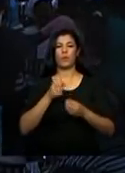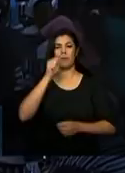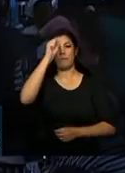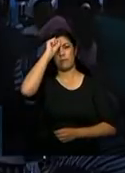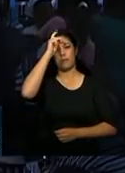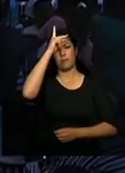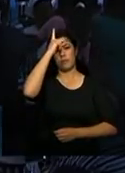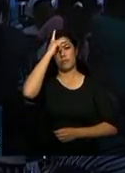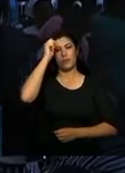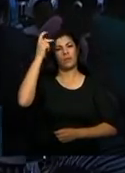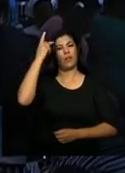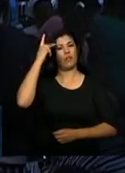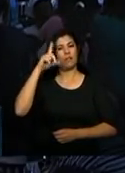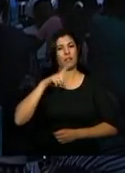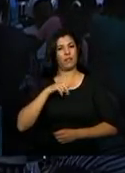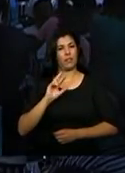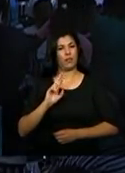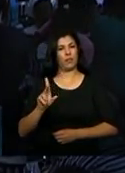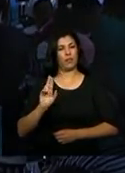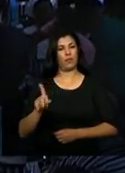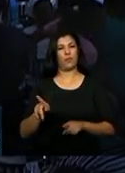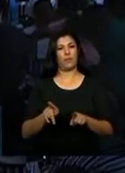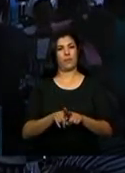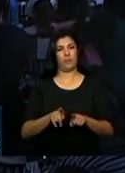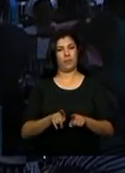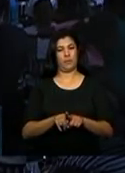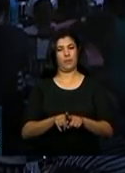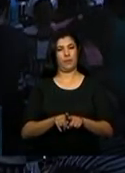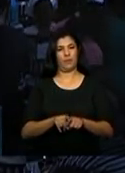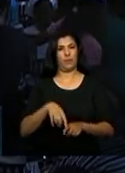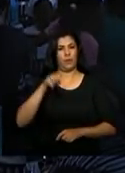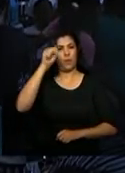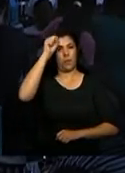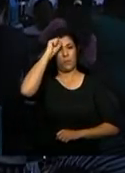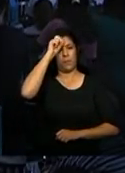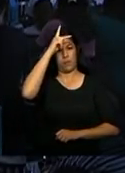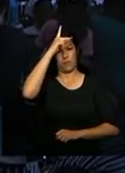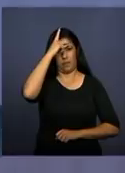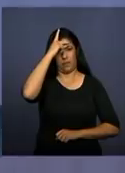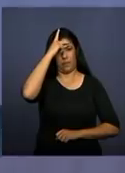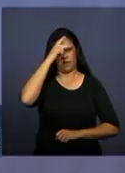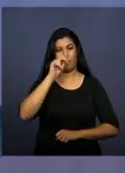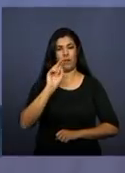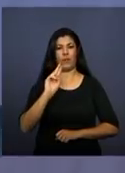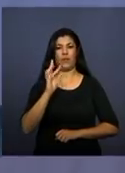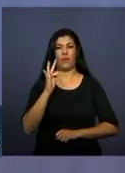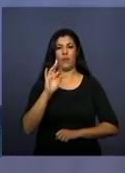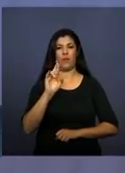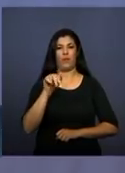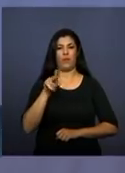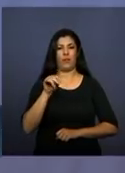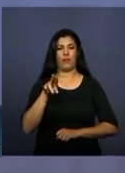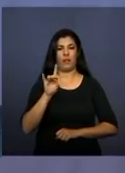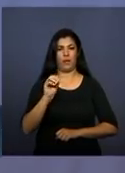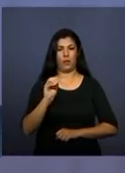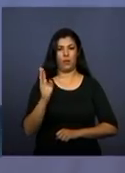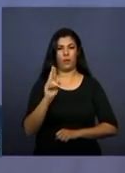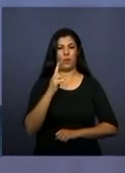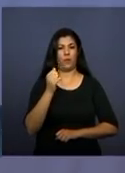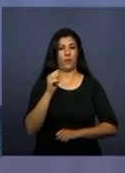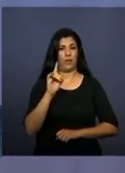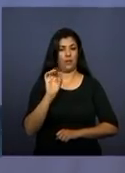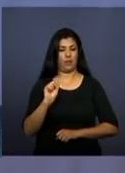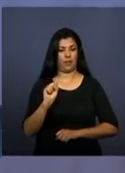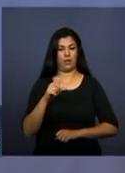São Paulo e o nosso prefeito Fernando Haddad numa história dessas. O prefeito Fernando